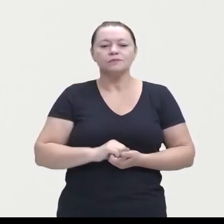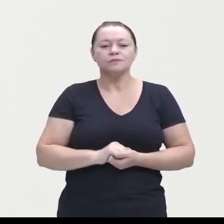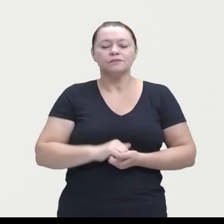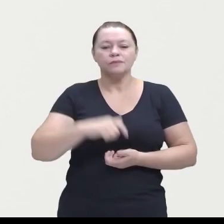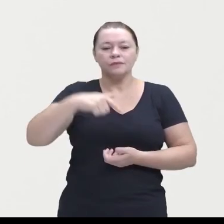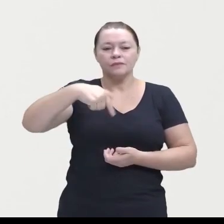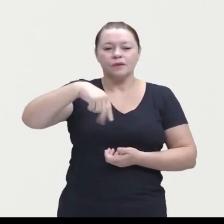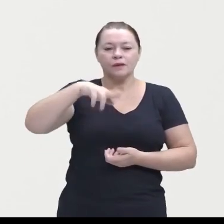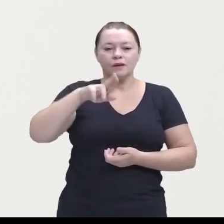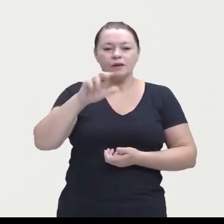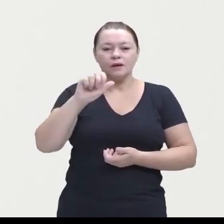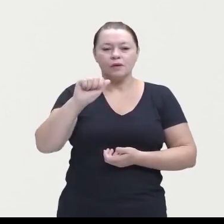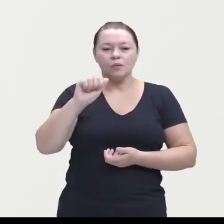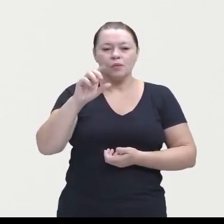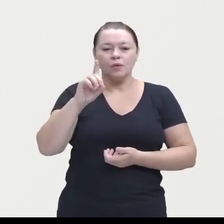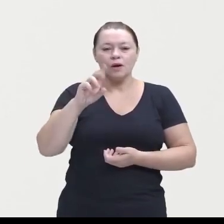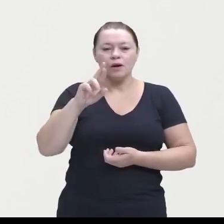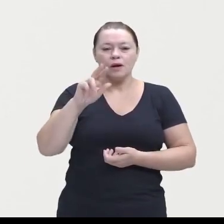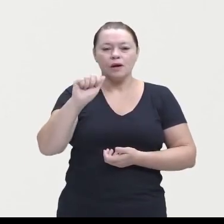Quadrado.